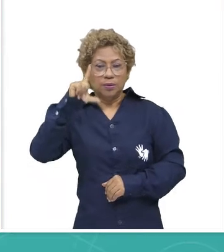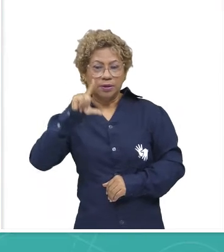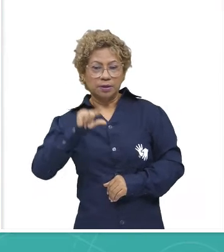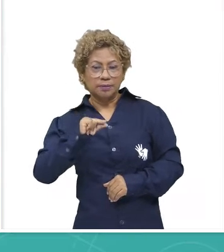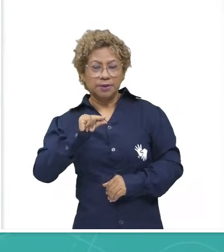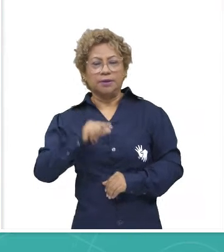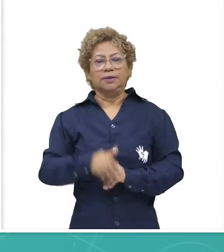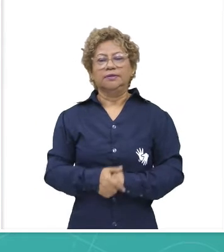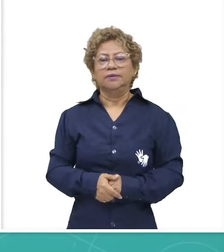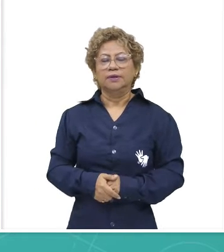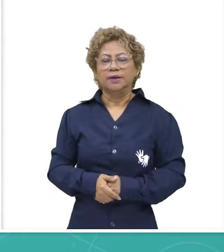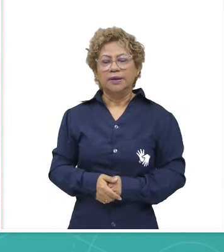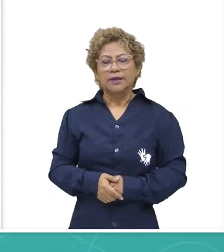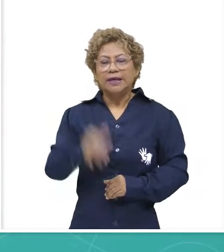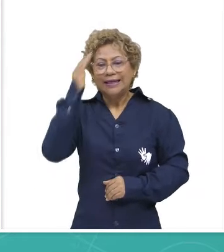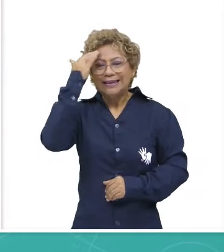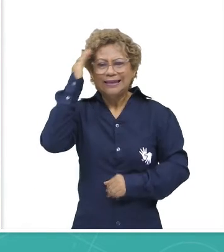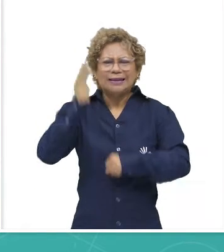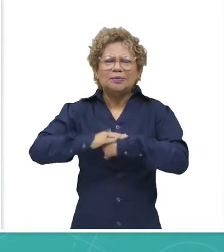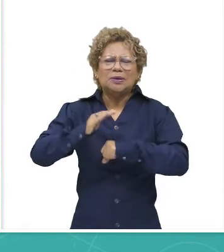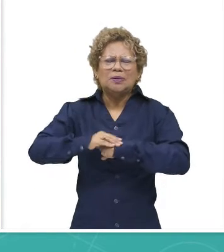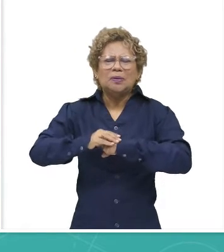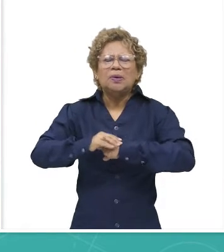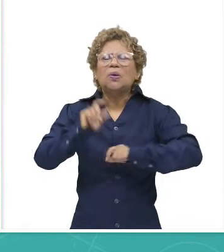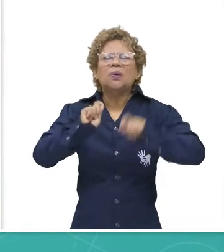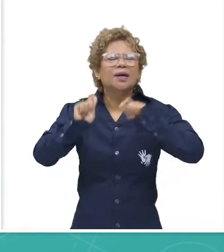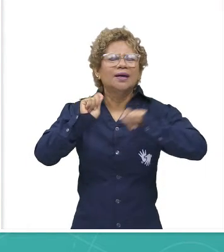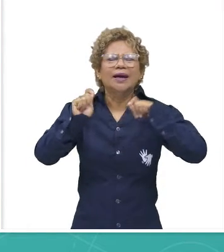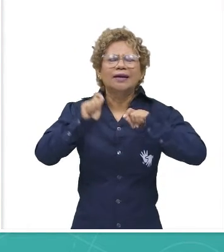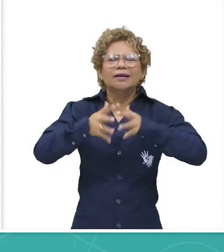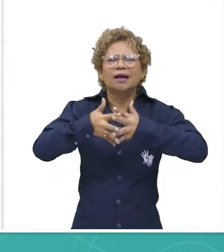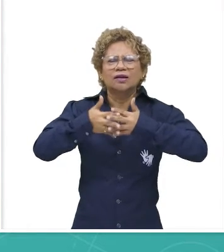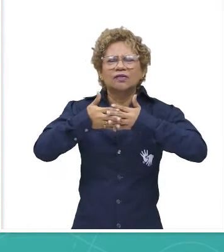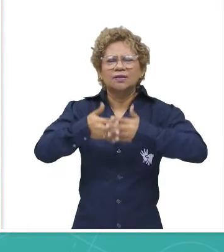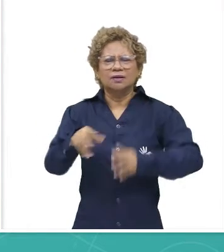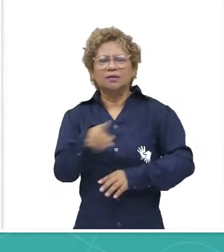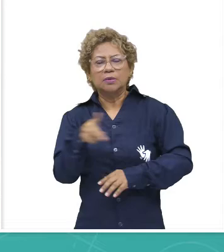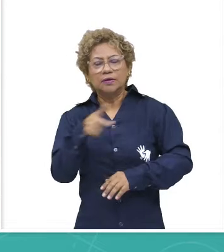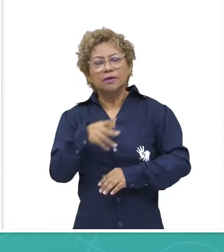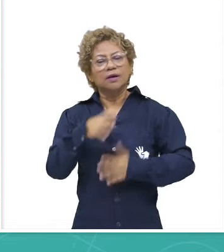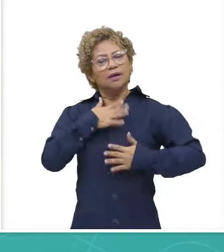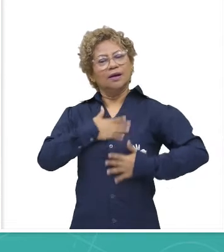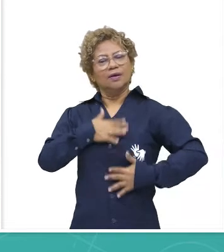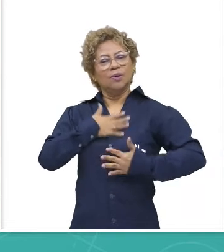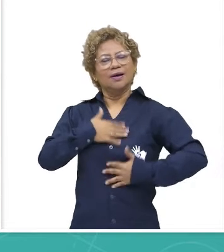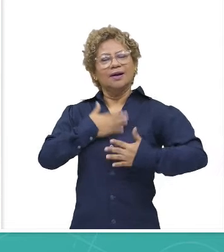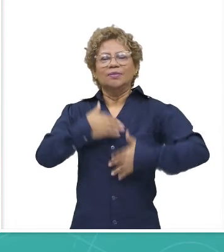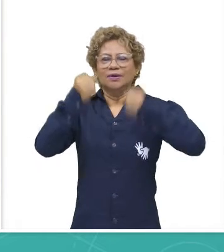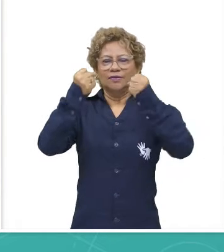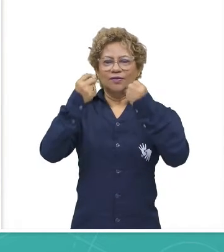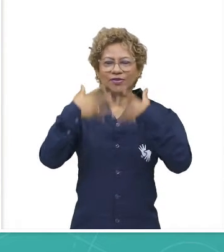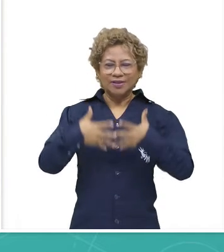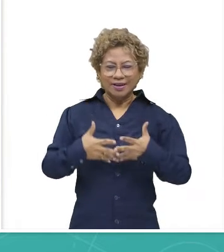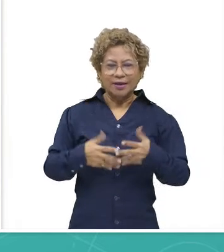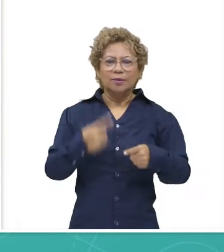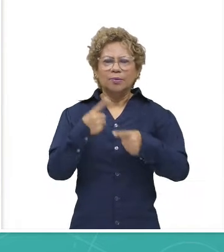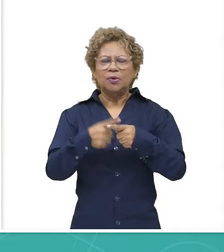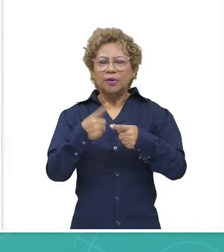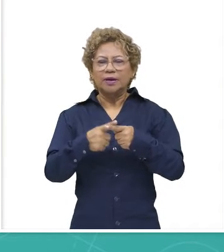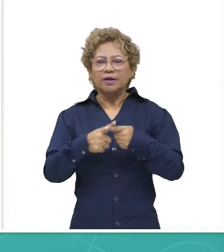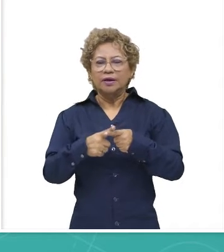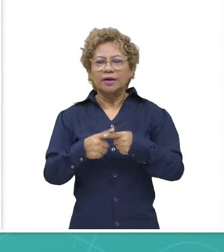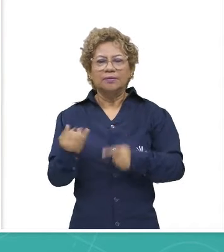maior. Mas nós vamos entender o que é isso, o que é a pressão atmosférica, o que é altitude e como isso interfere na nossa